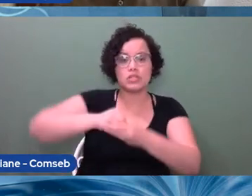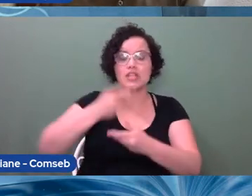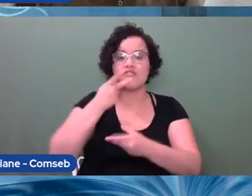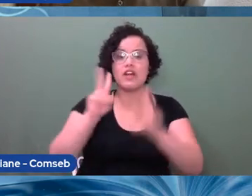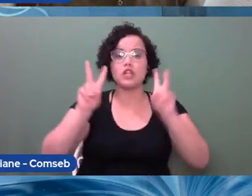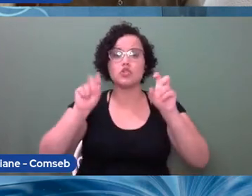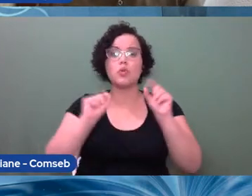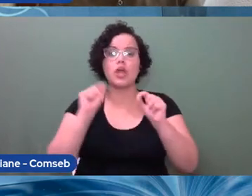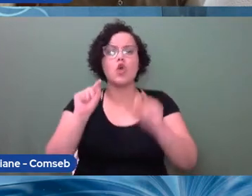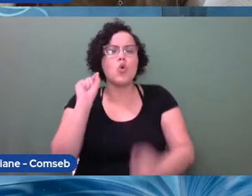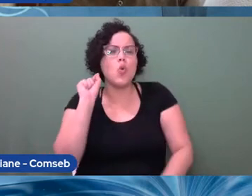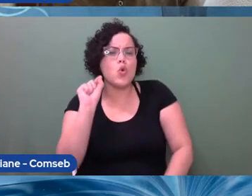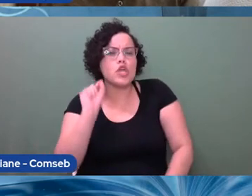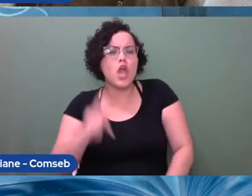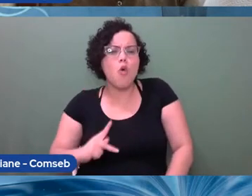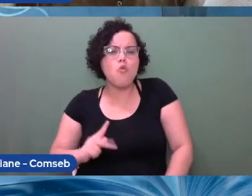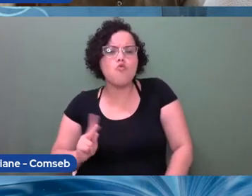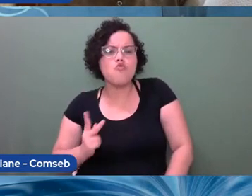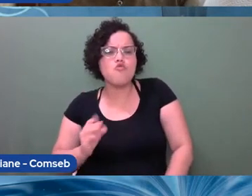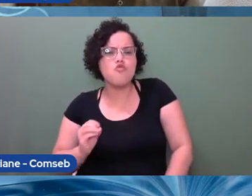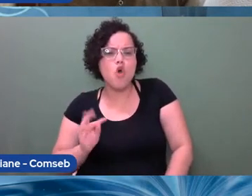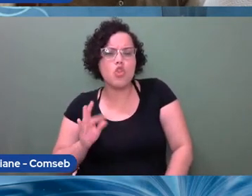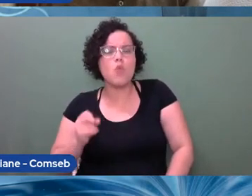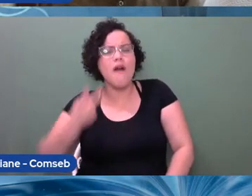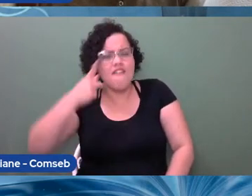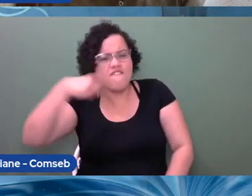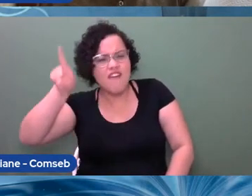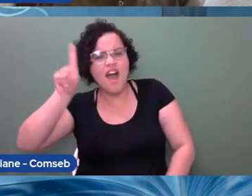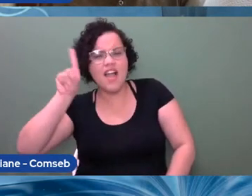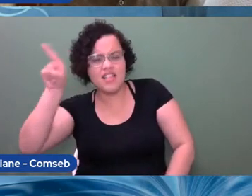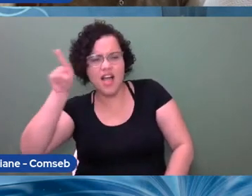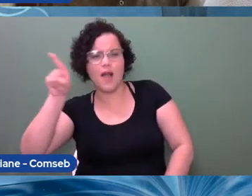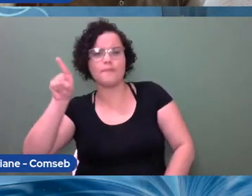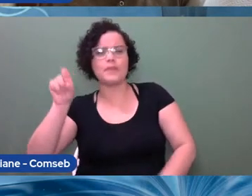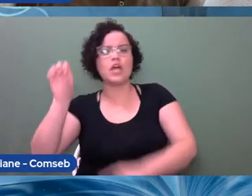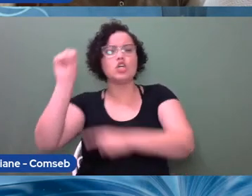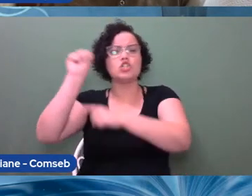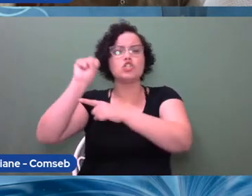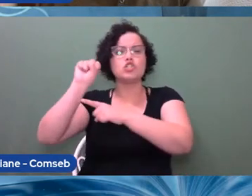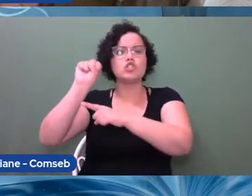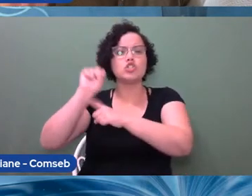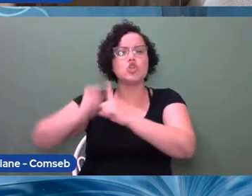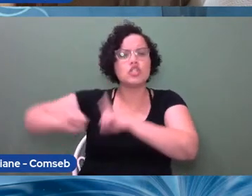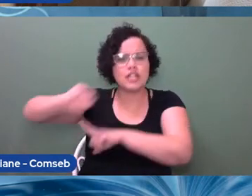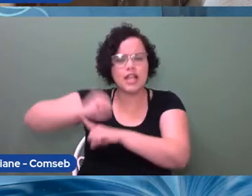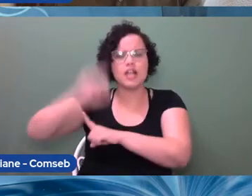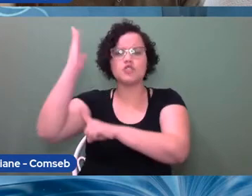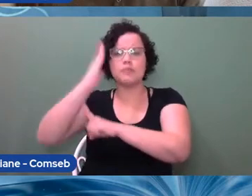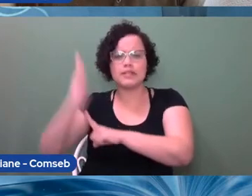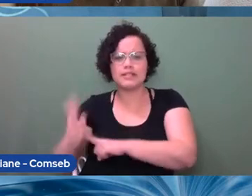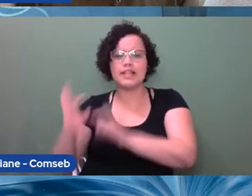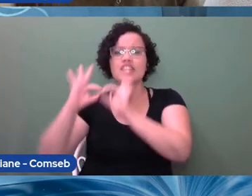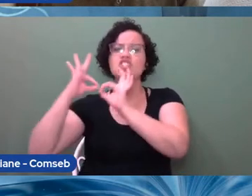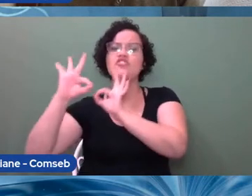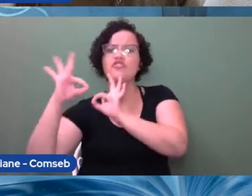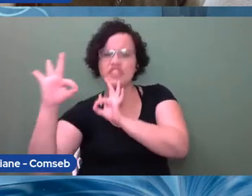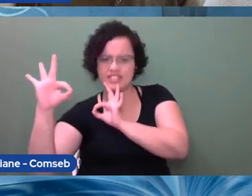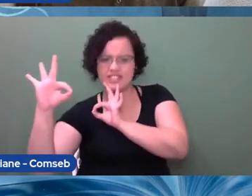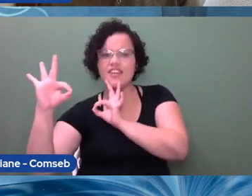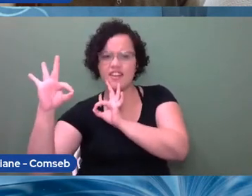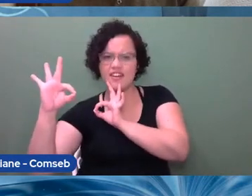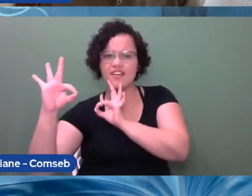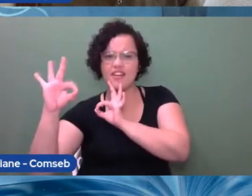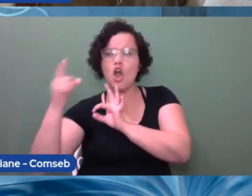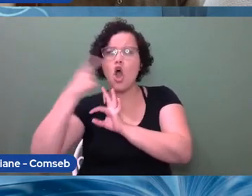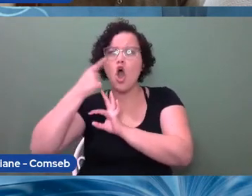na página da Sociedade Brasileira de Física e assista esse vídeo feito por um cientista lá de São Paulo falando sobre o que é o